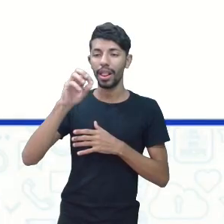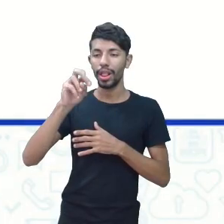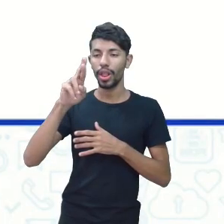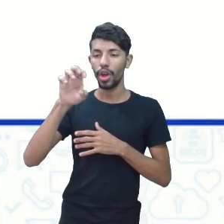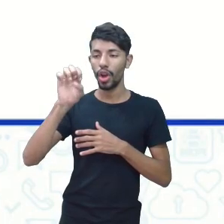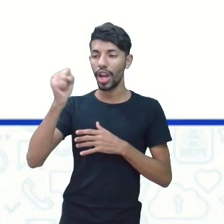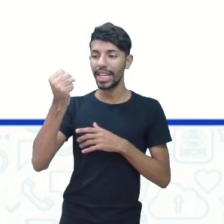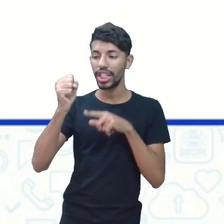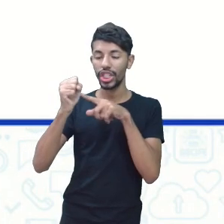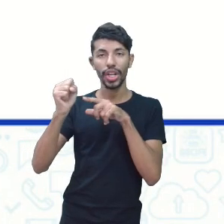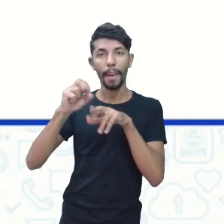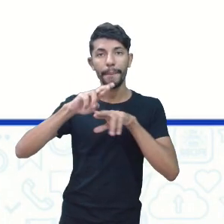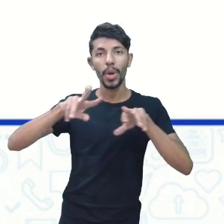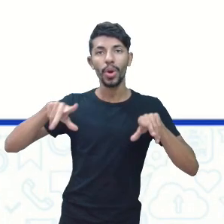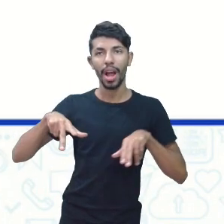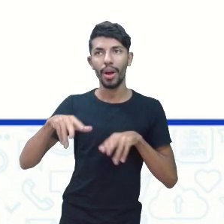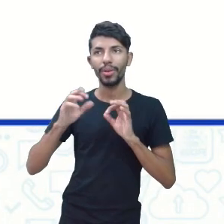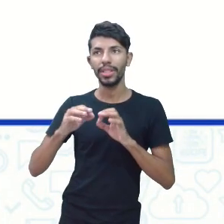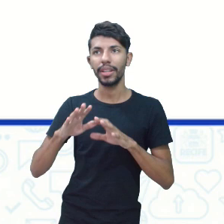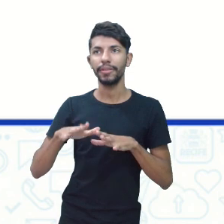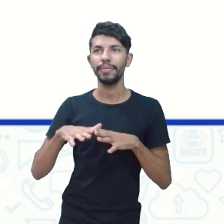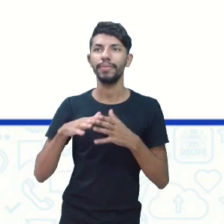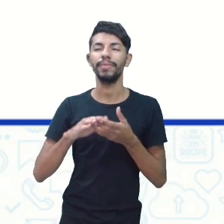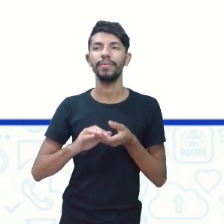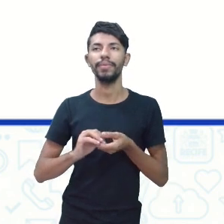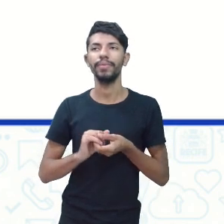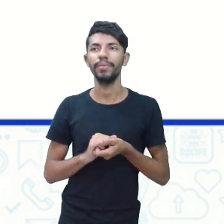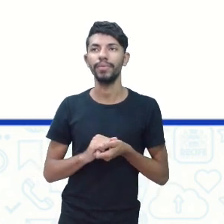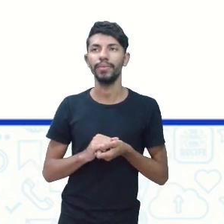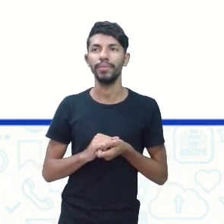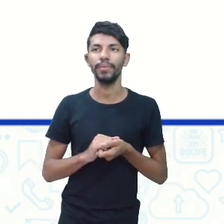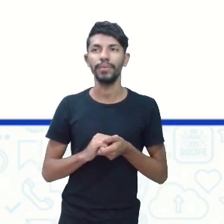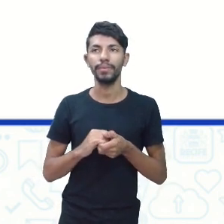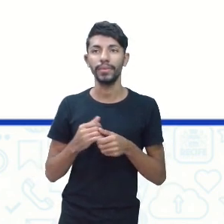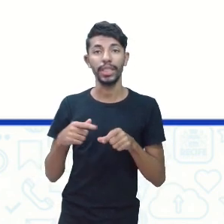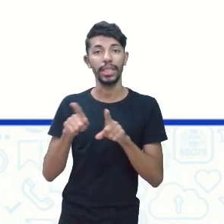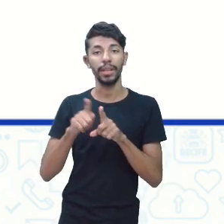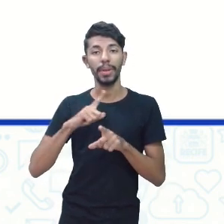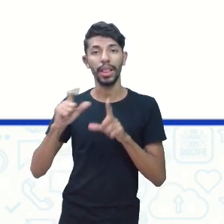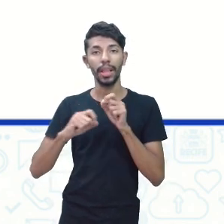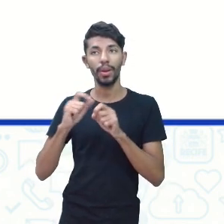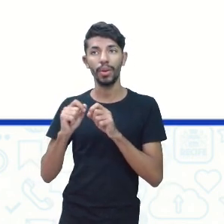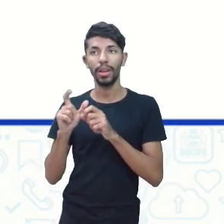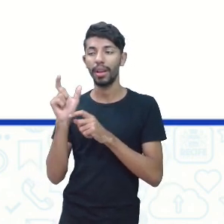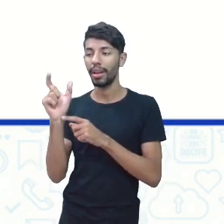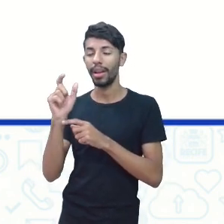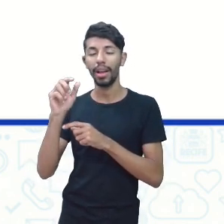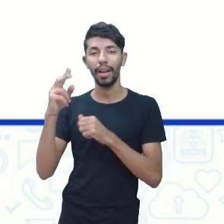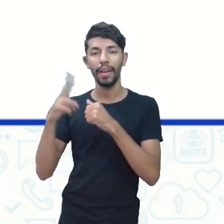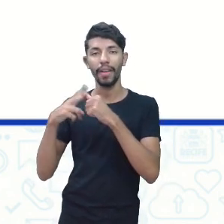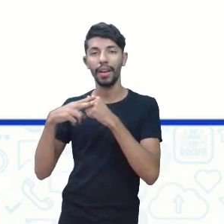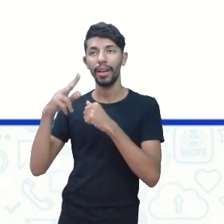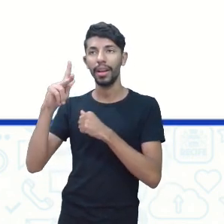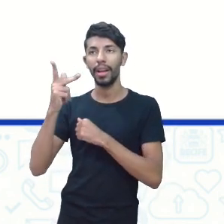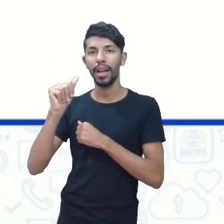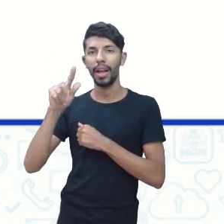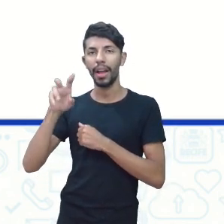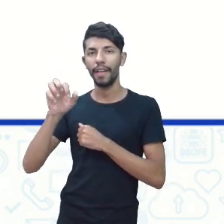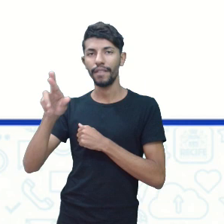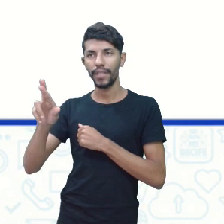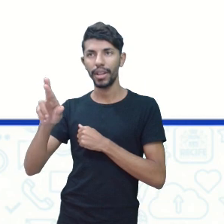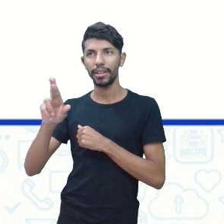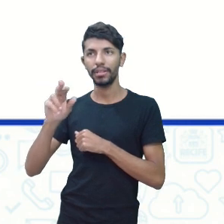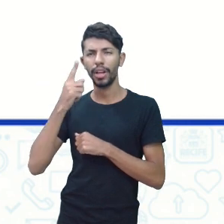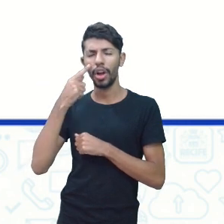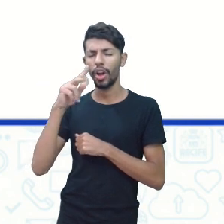plural. E aí, nós temos aqui o verbo haver, não é? Eles haviam, não é? Também